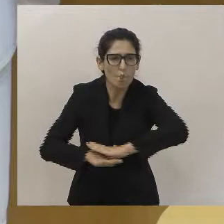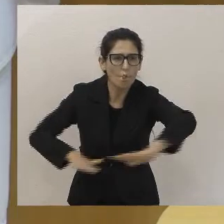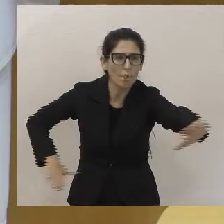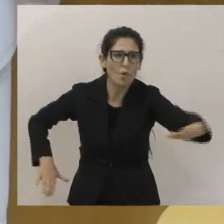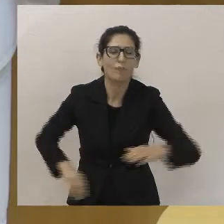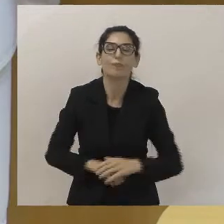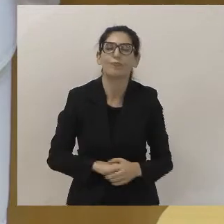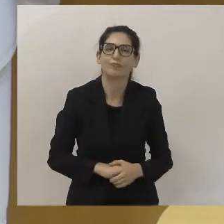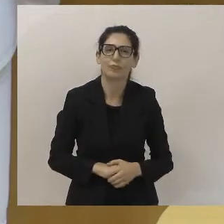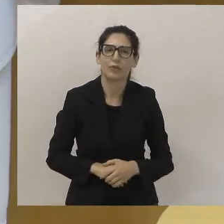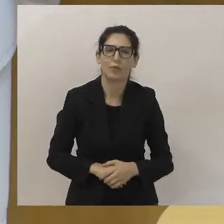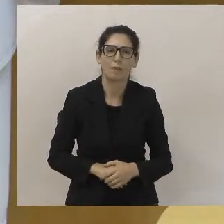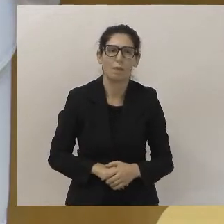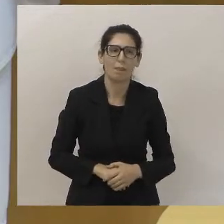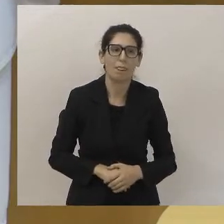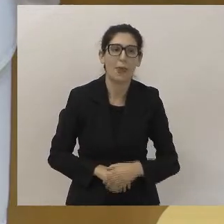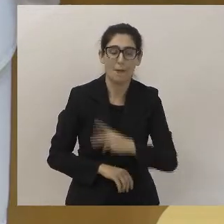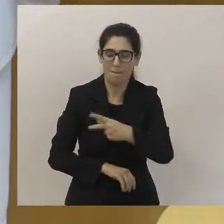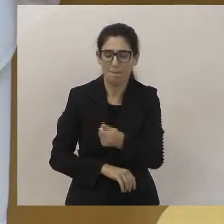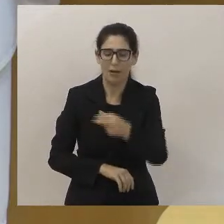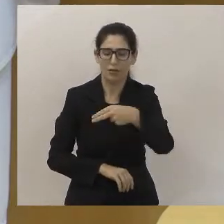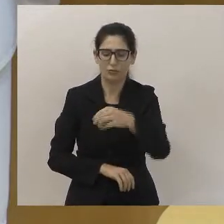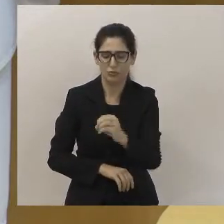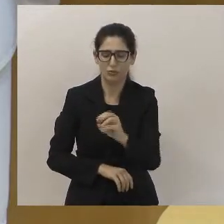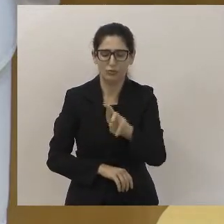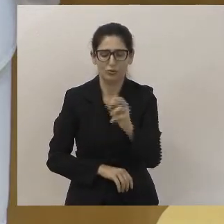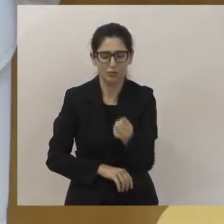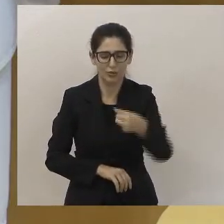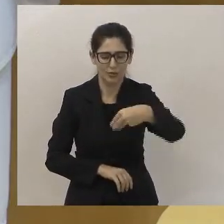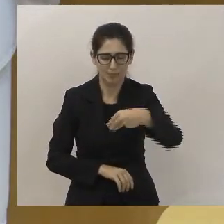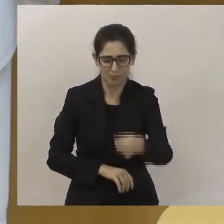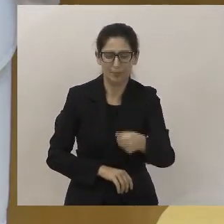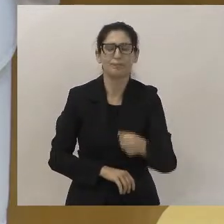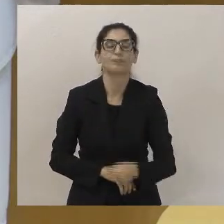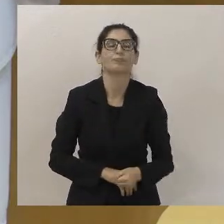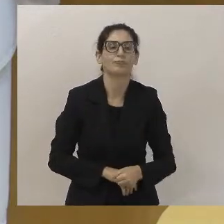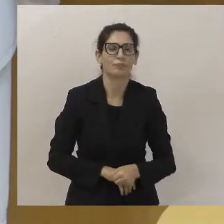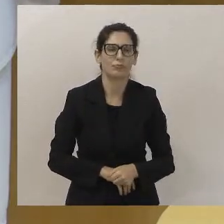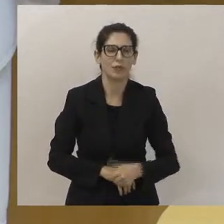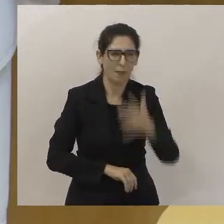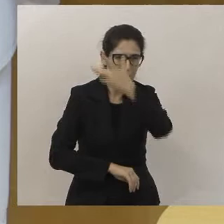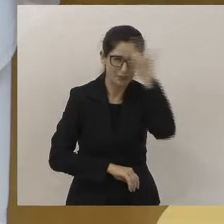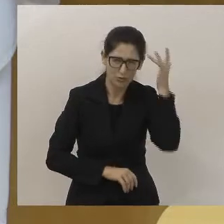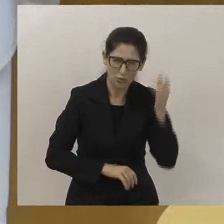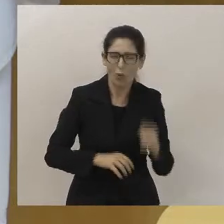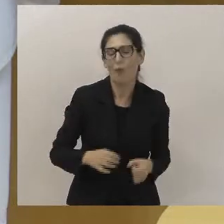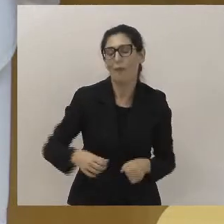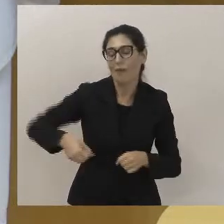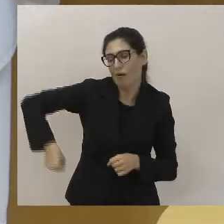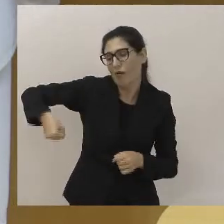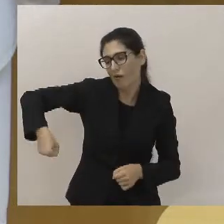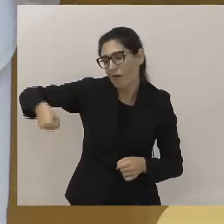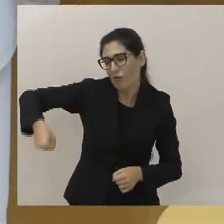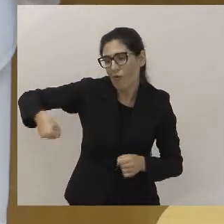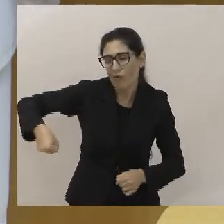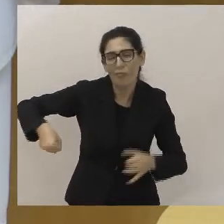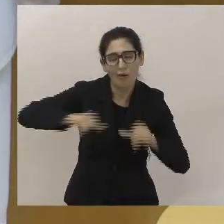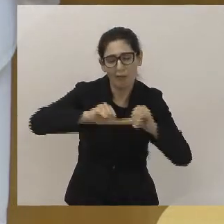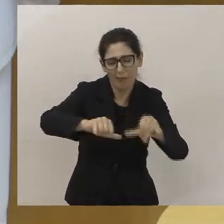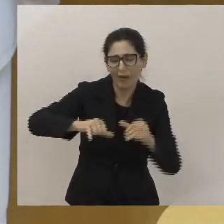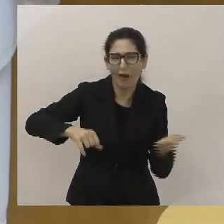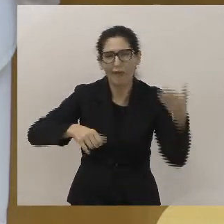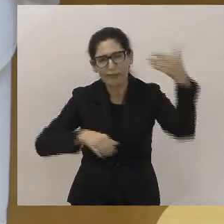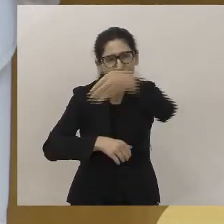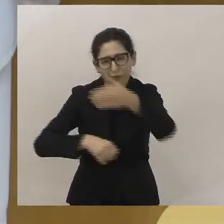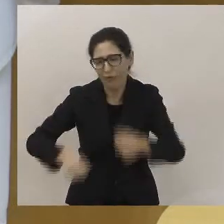levamos pó lá no panorama onde os moradores do panorama que deixar sua linha de conta na caixa d'água descer até a várias